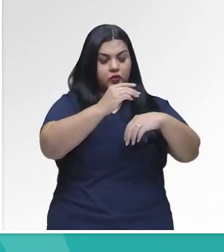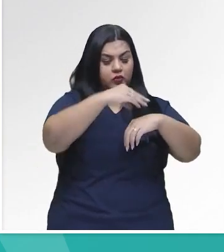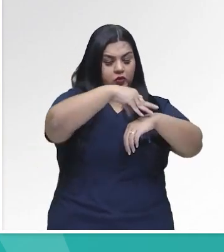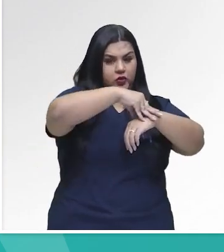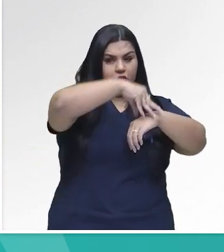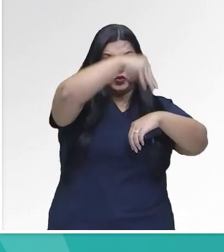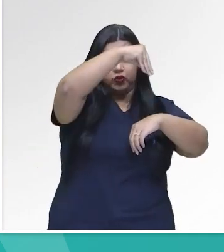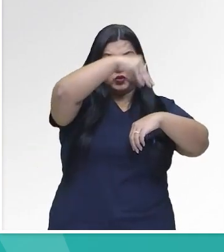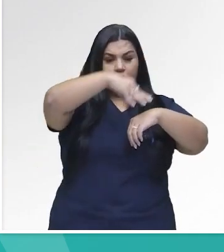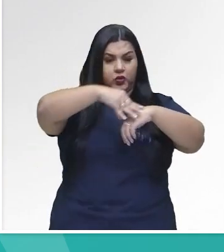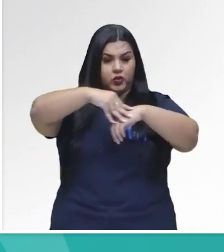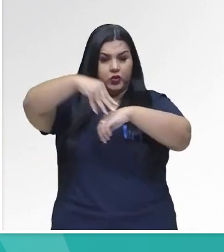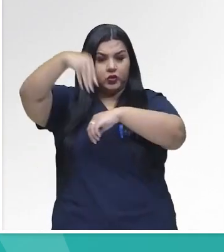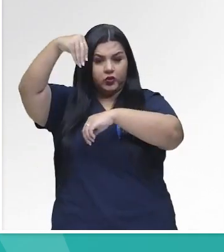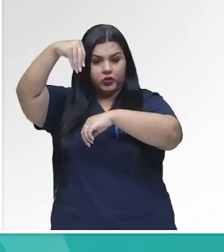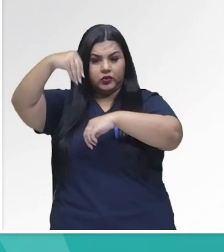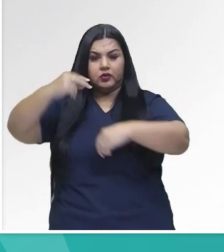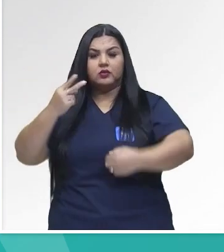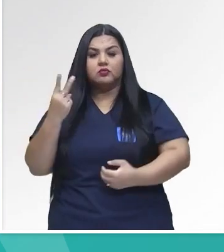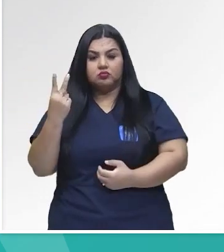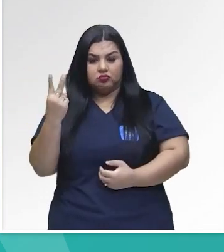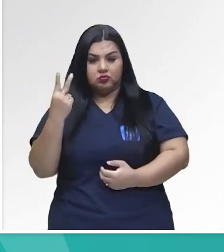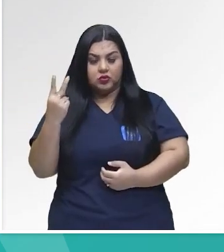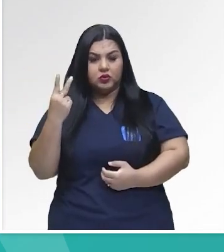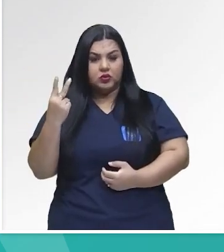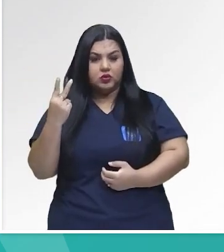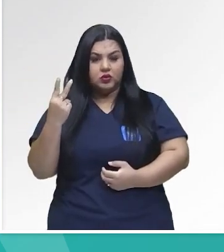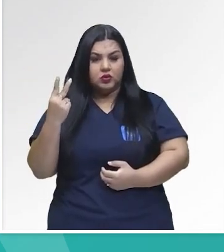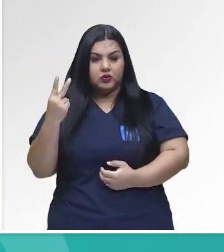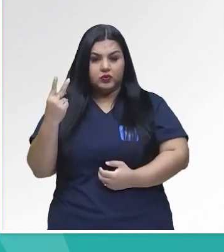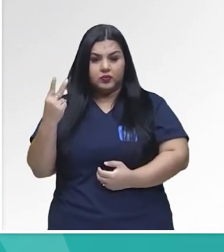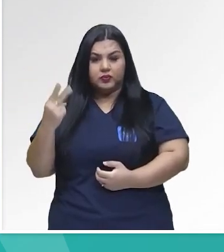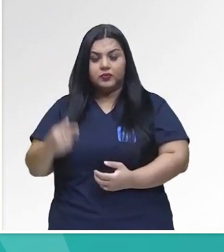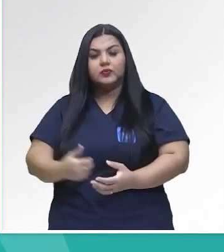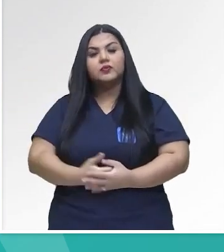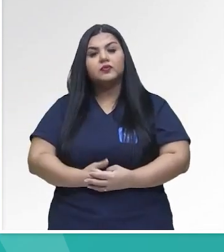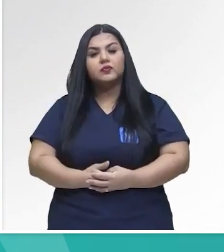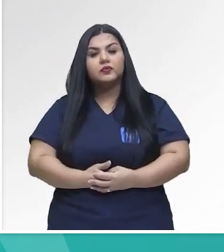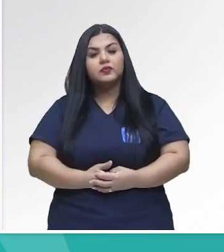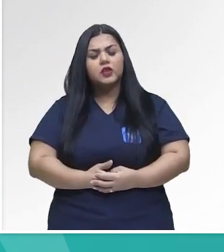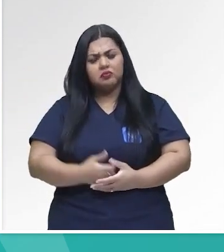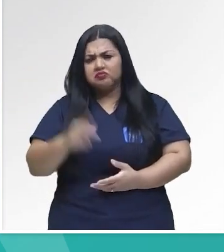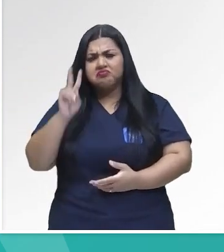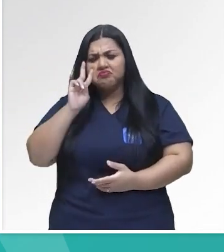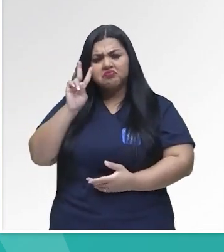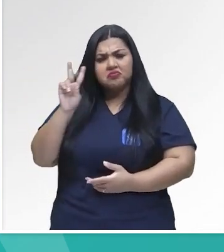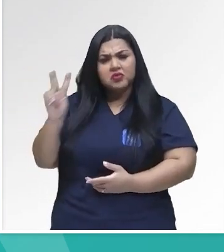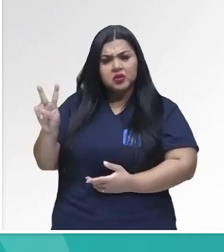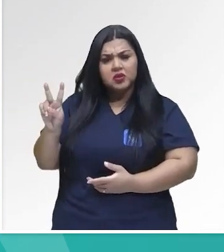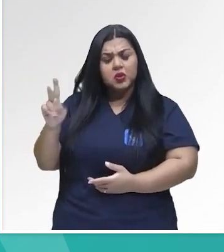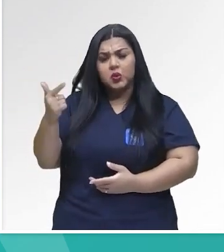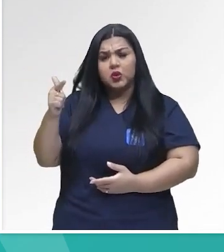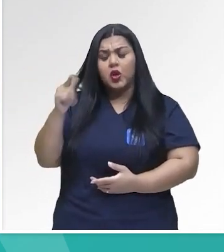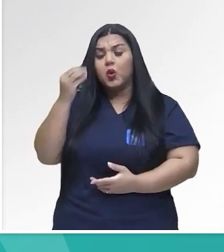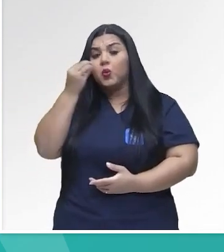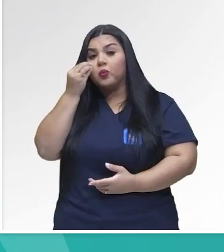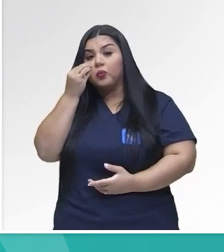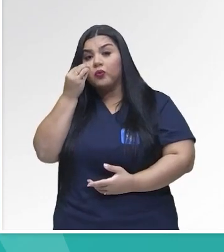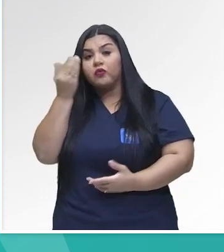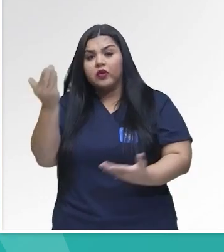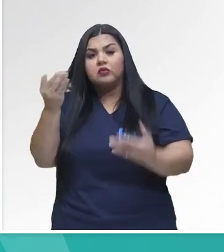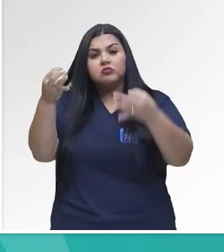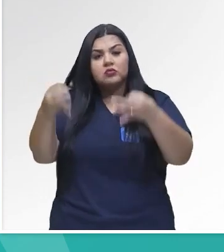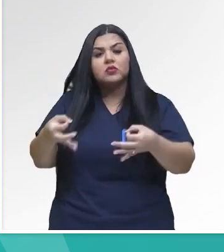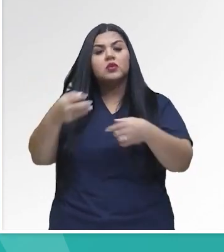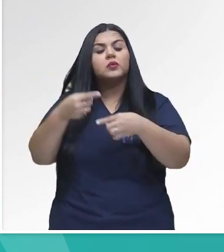8 peões, 2 torres, que nós não... vocês não tem como identificar corretinho